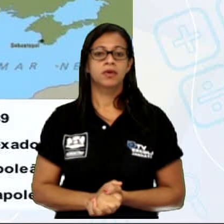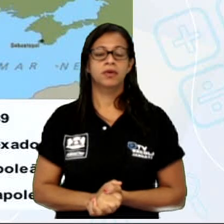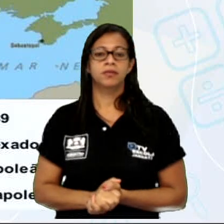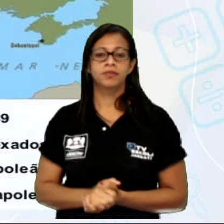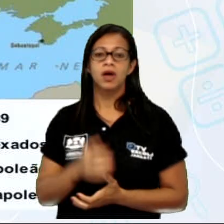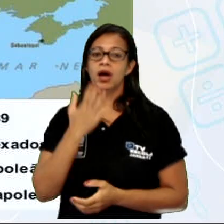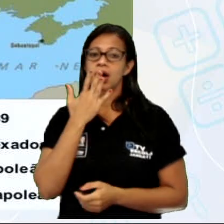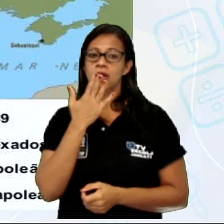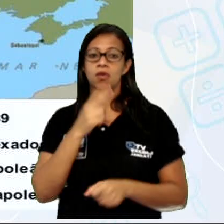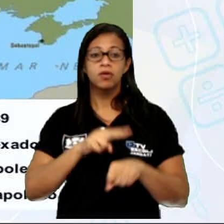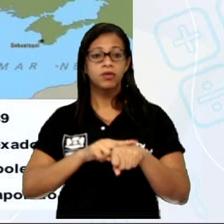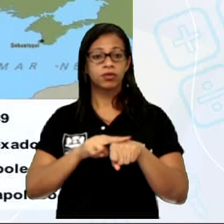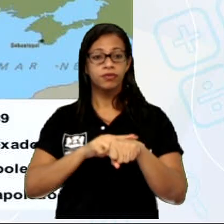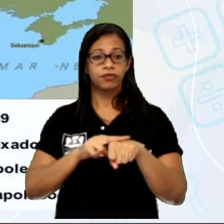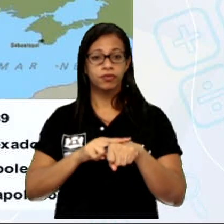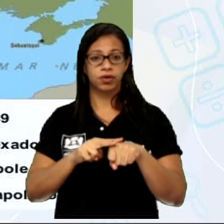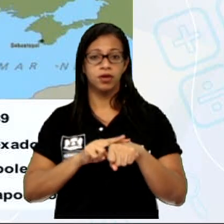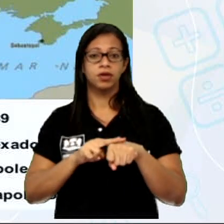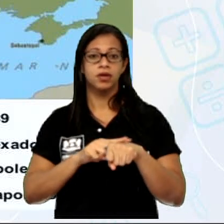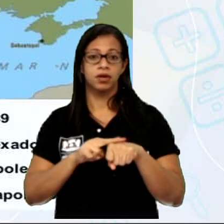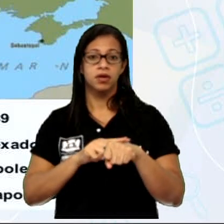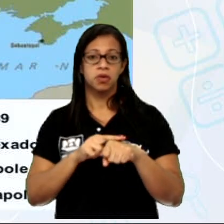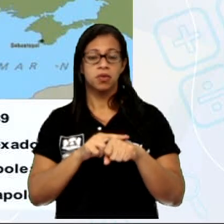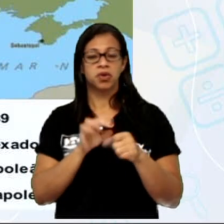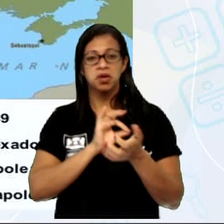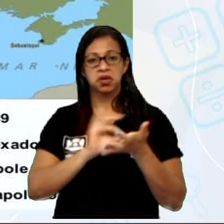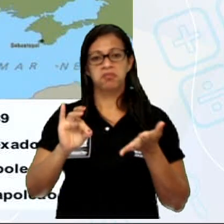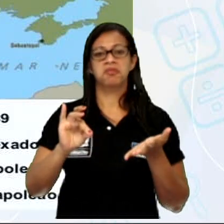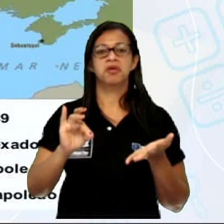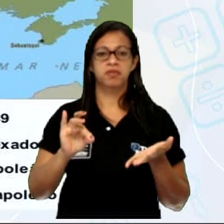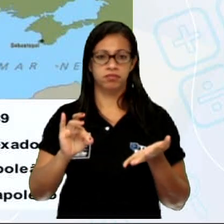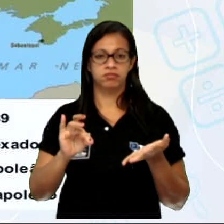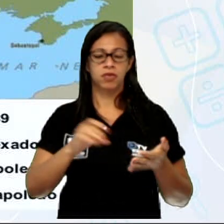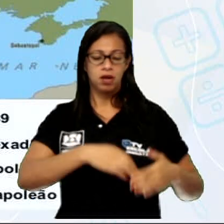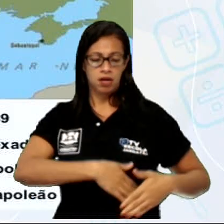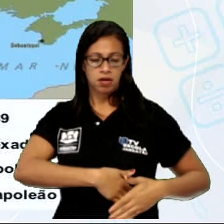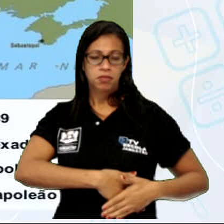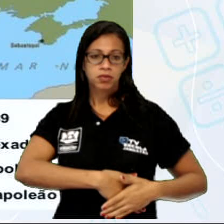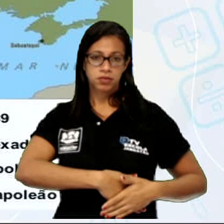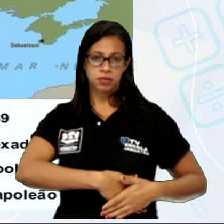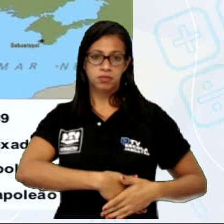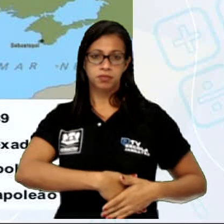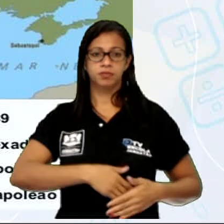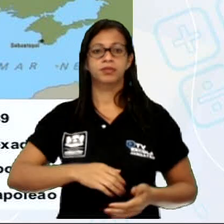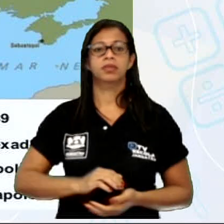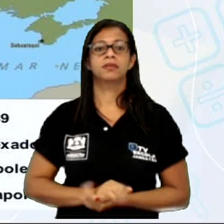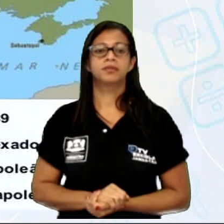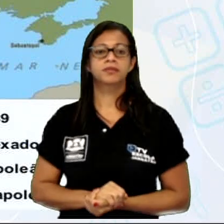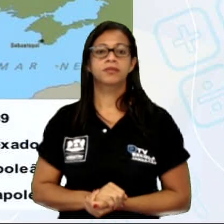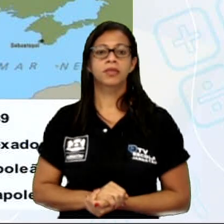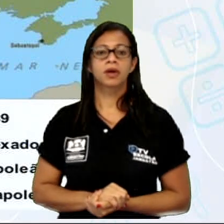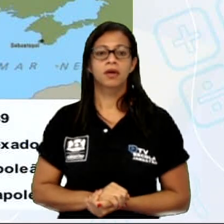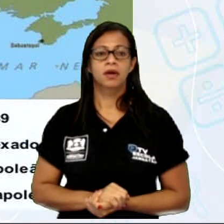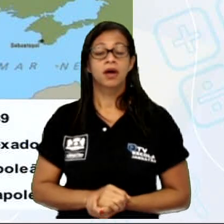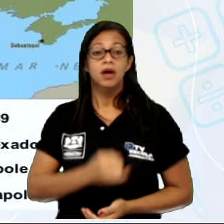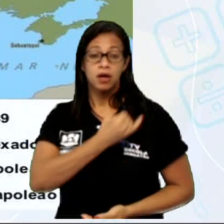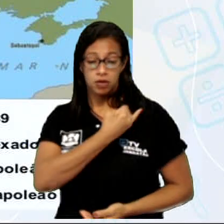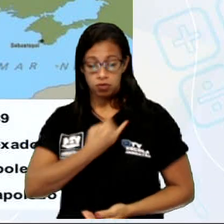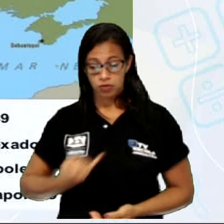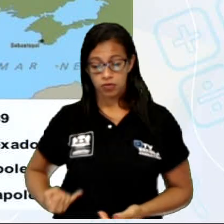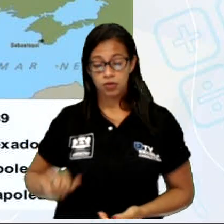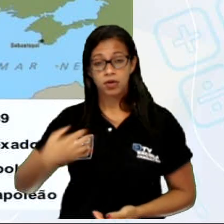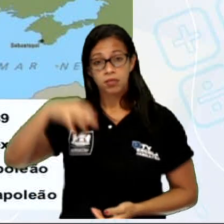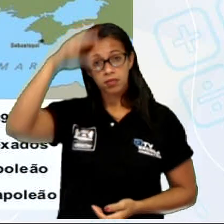Napoleão, né? A cartografia, né, ela é muito importante. E num império como foi o